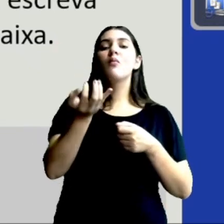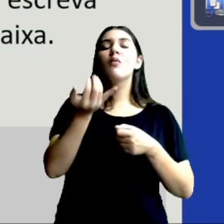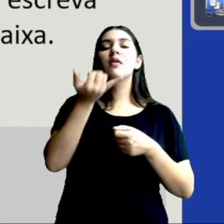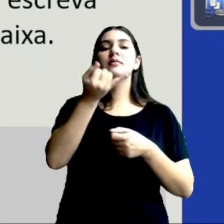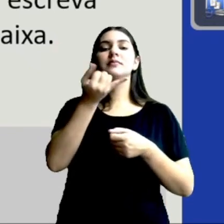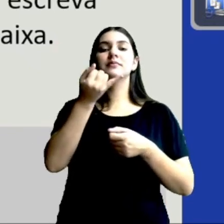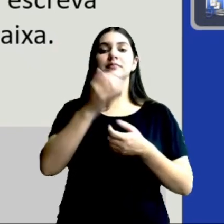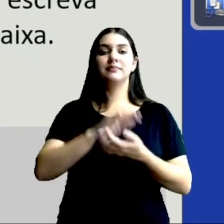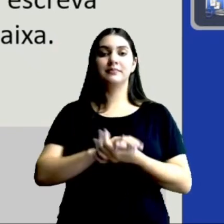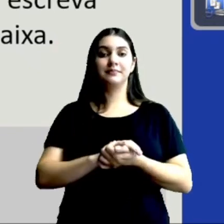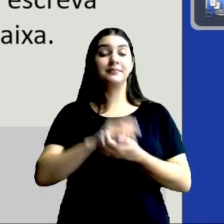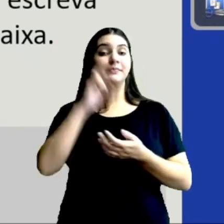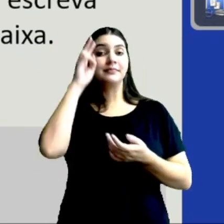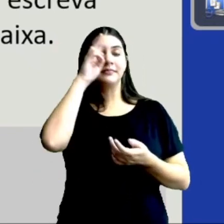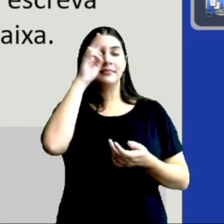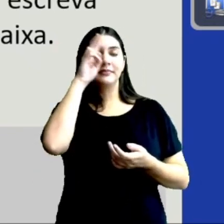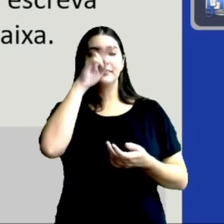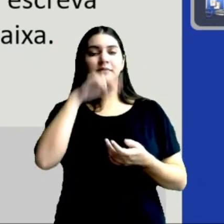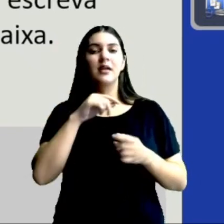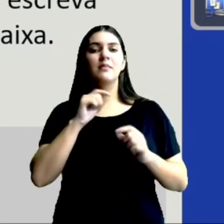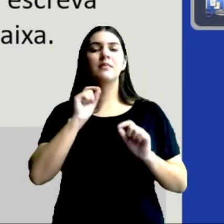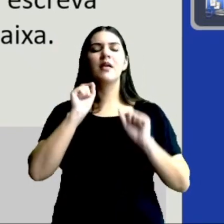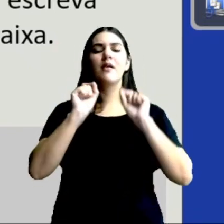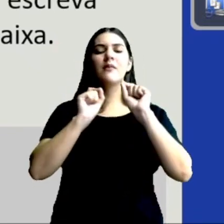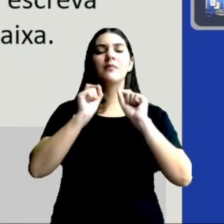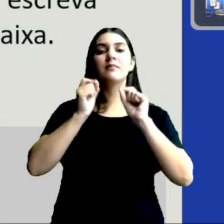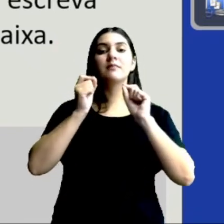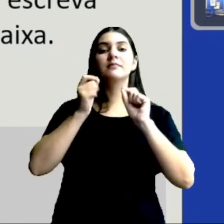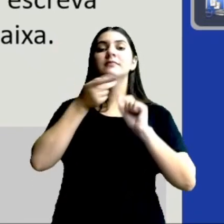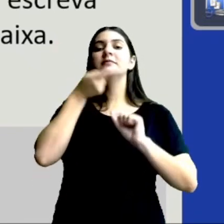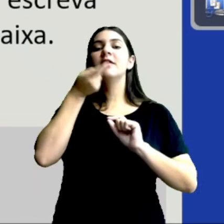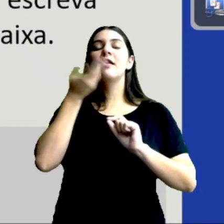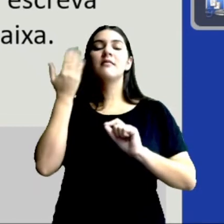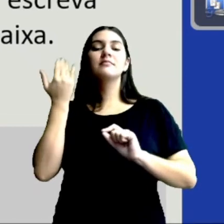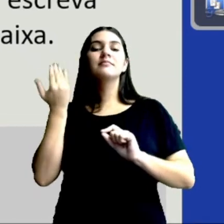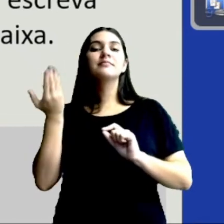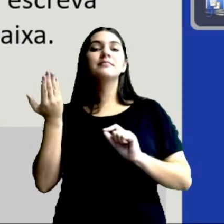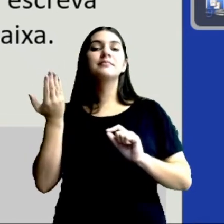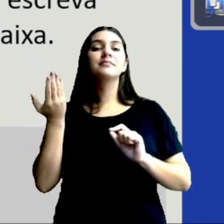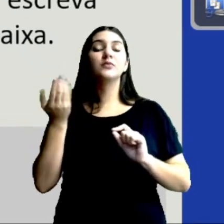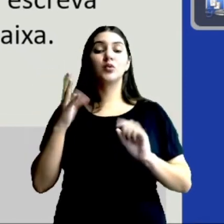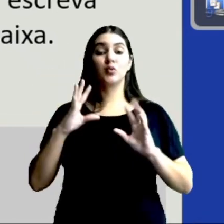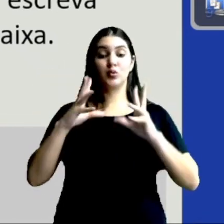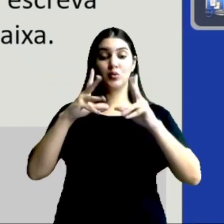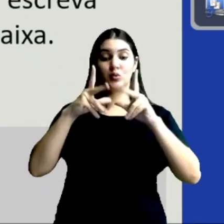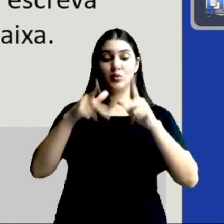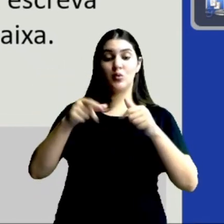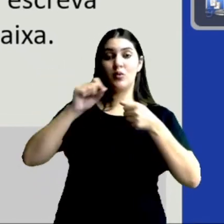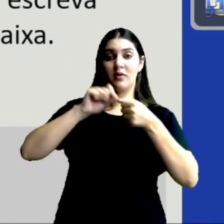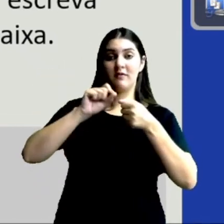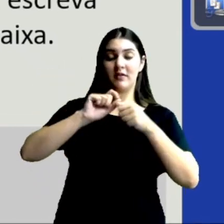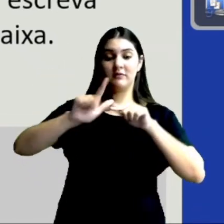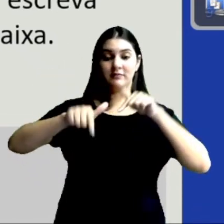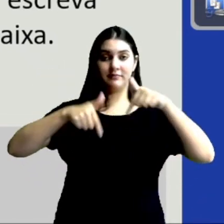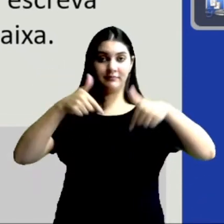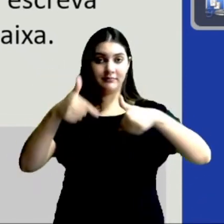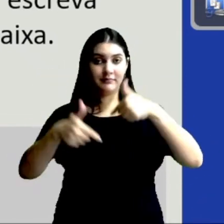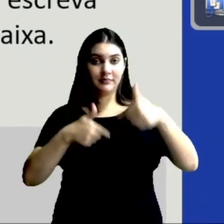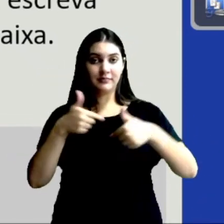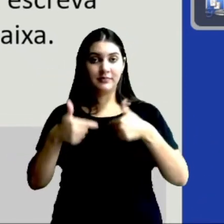gente, lembra do que a gente discutiu há pouco, dizendo, tudo que a gente faz quando a gente for trabalhar com